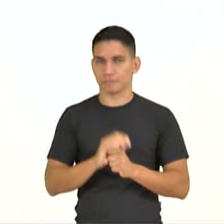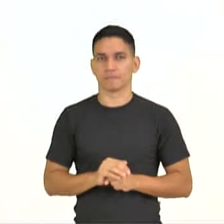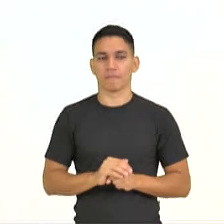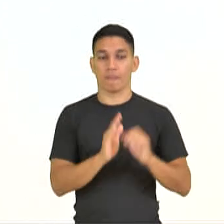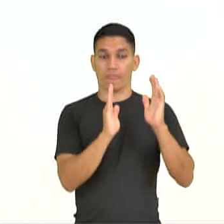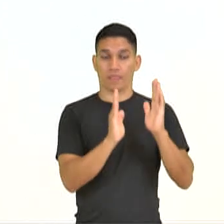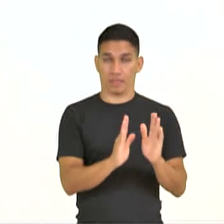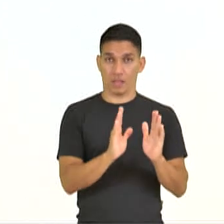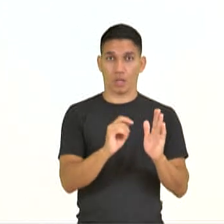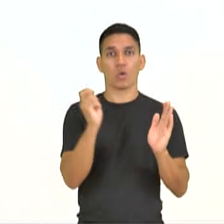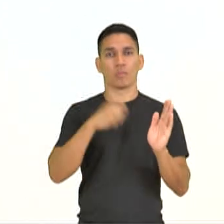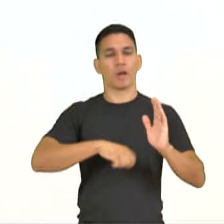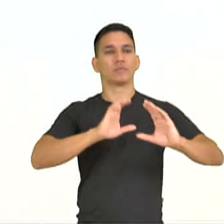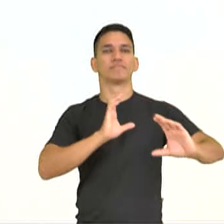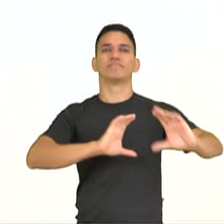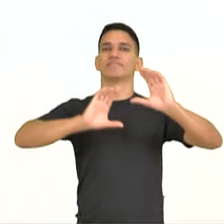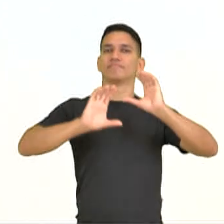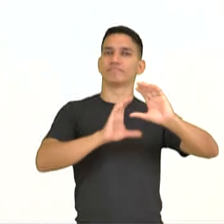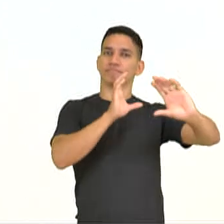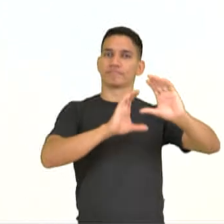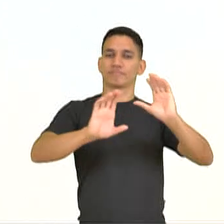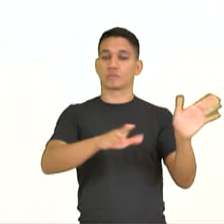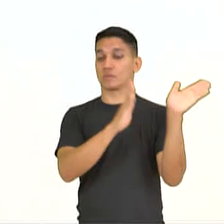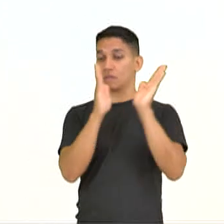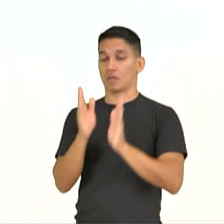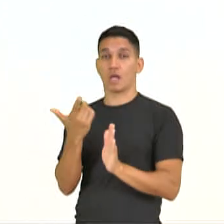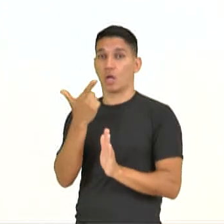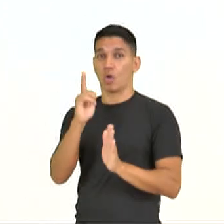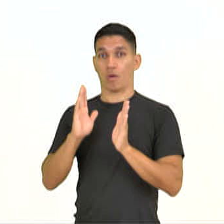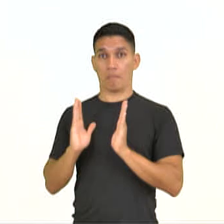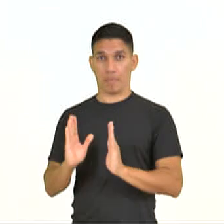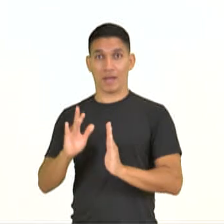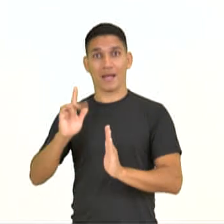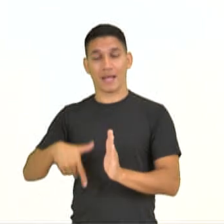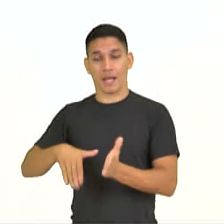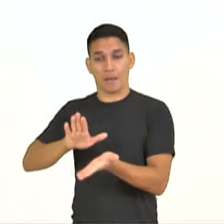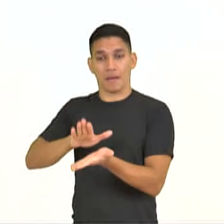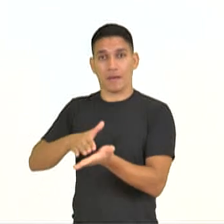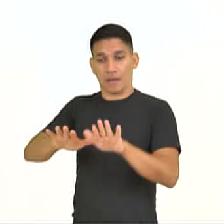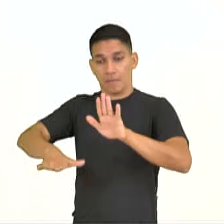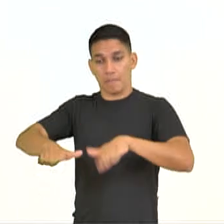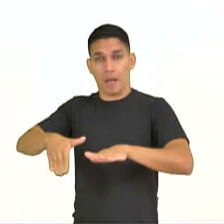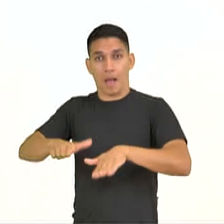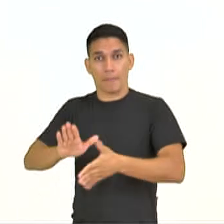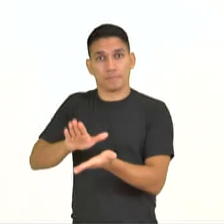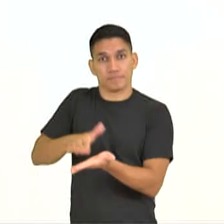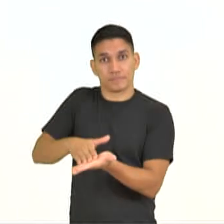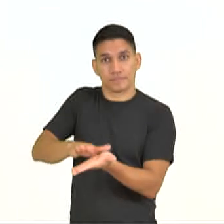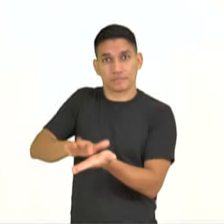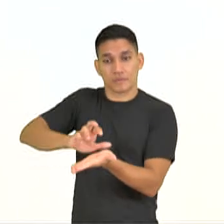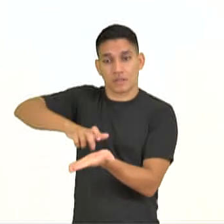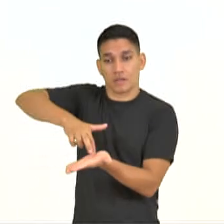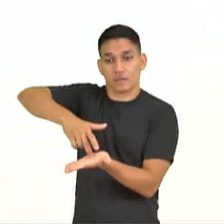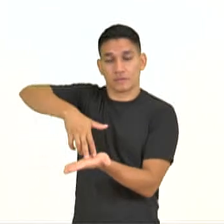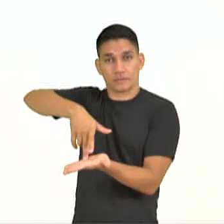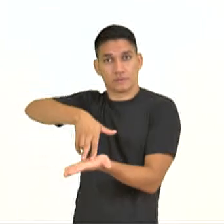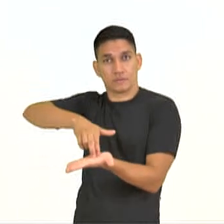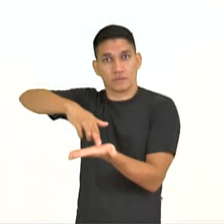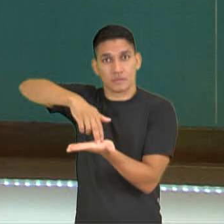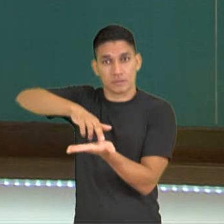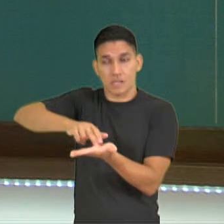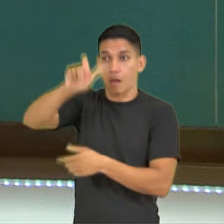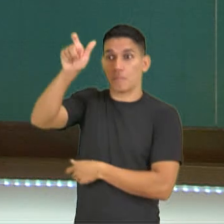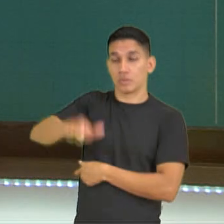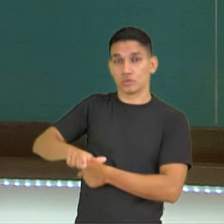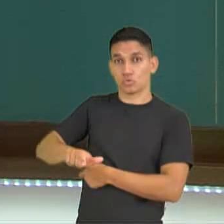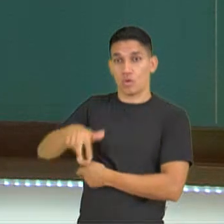parte para ser cantada e uma parte para ser sapateada. E é importante que o dançarino, que o peão, que a